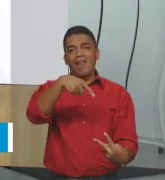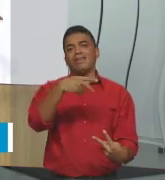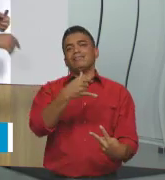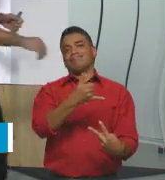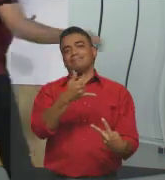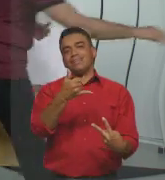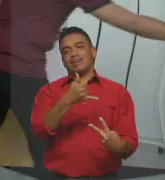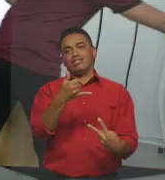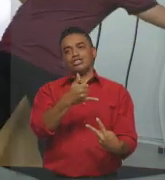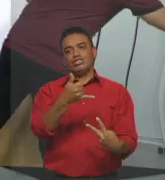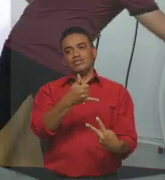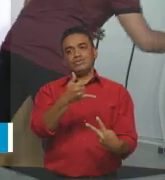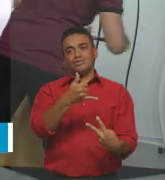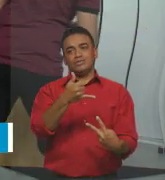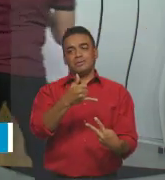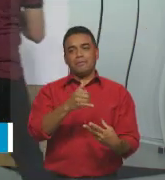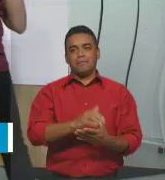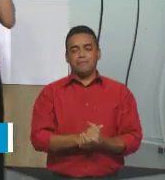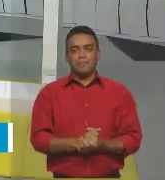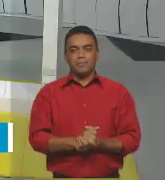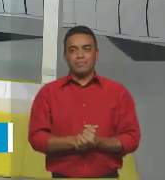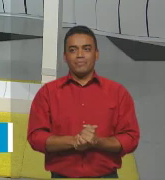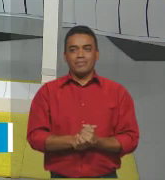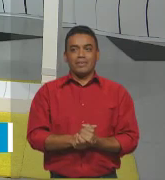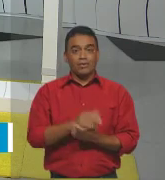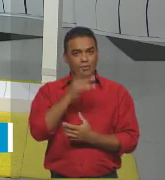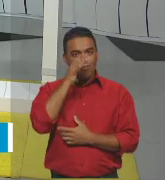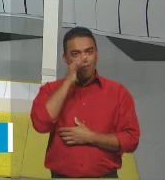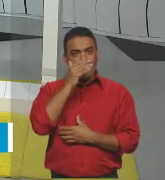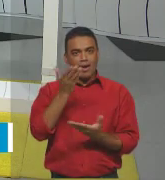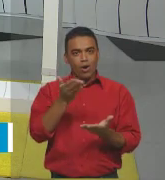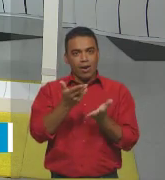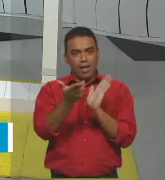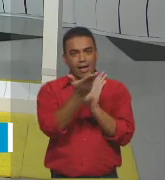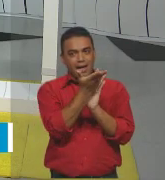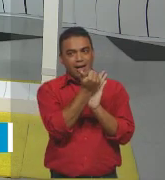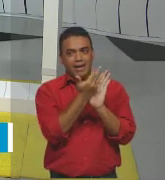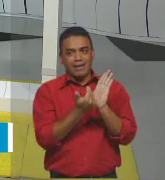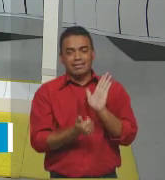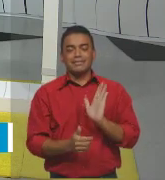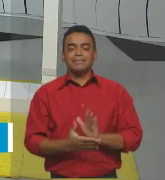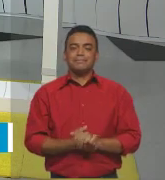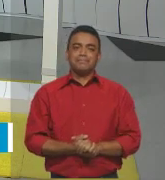negativamente. Igual aqui, ó, a gente vai ver aqui no flip. Então, eu vou ter, aqui, ó,